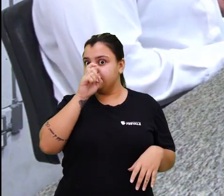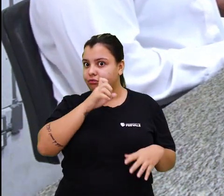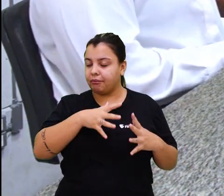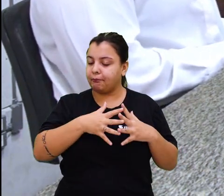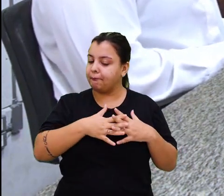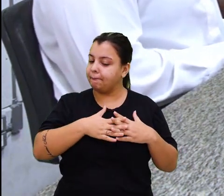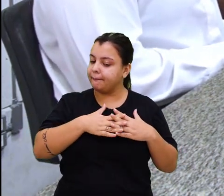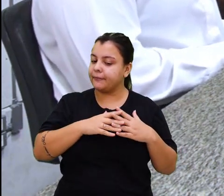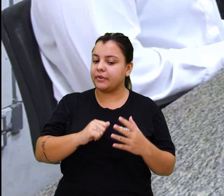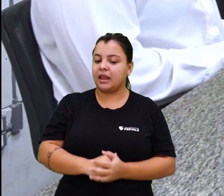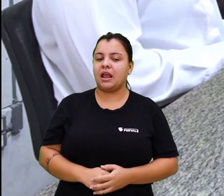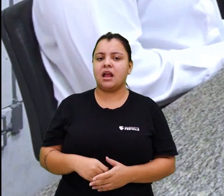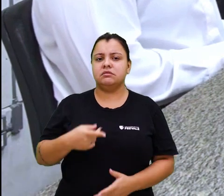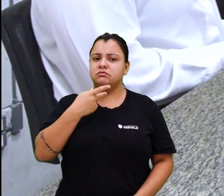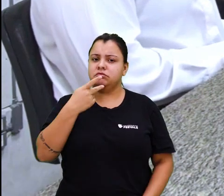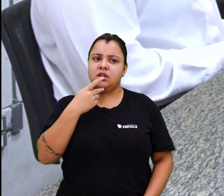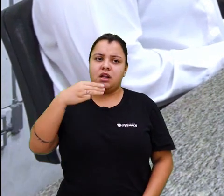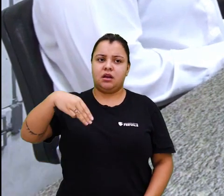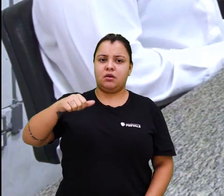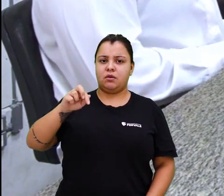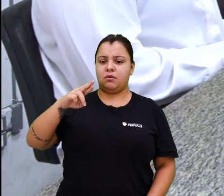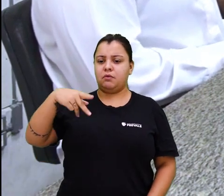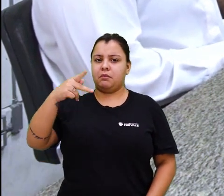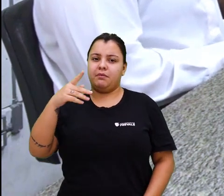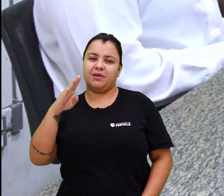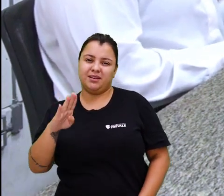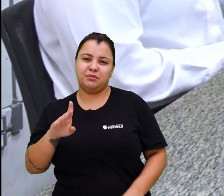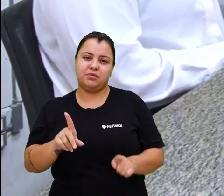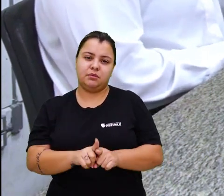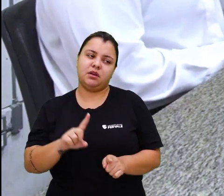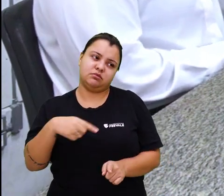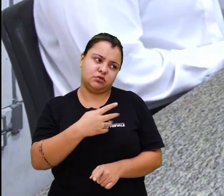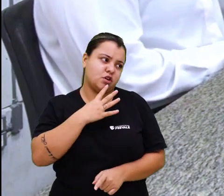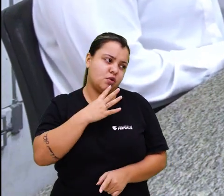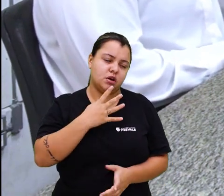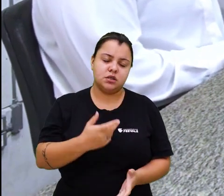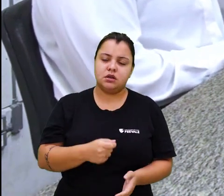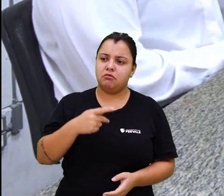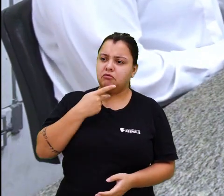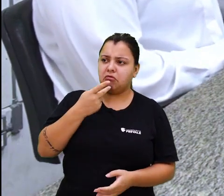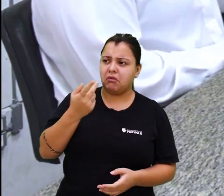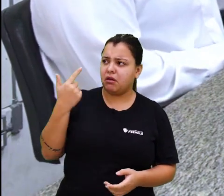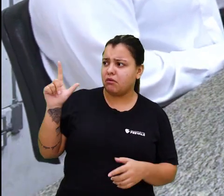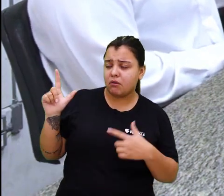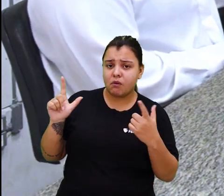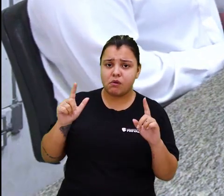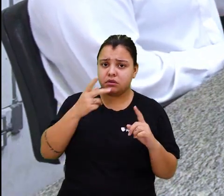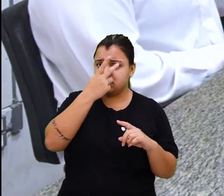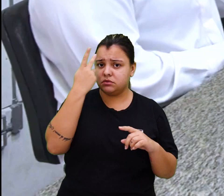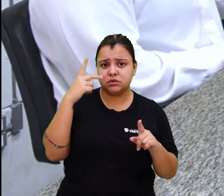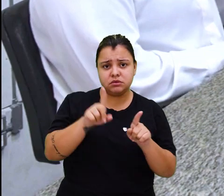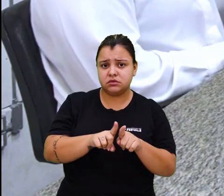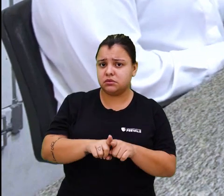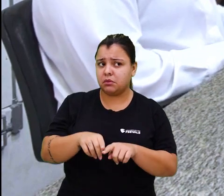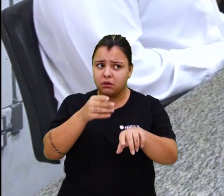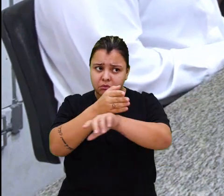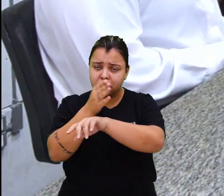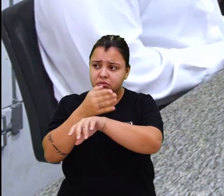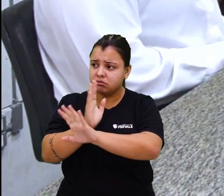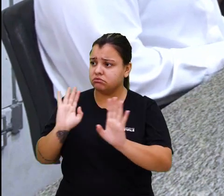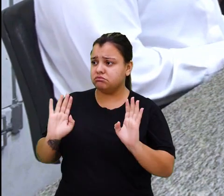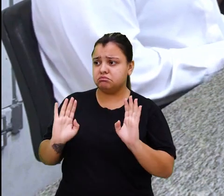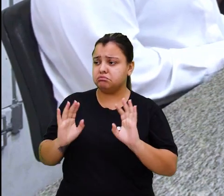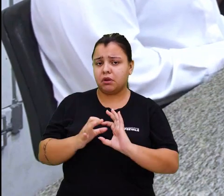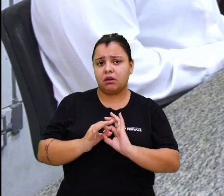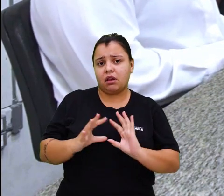né fui lá Falei com Mark B A gente já conhecia ele e tal e falei com outras pessoas bem de boa assim sabeo acessível pessoal